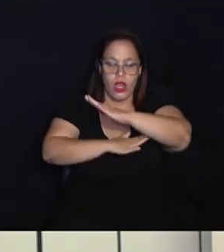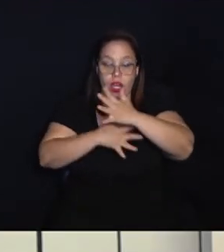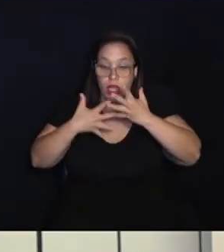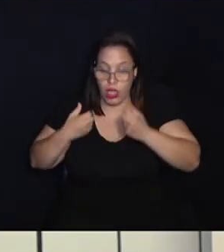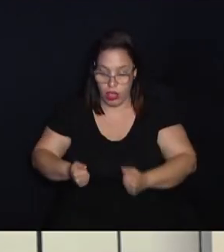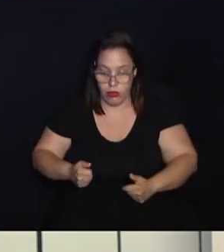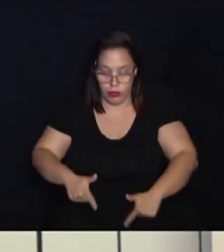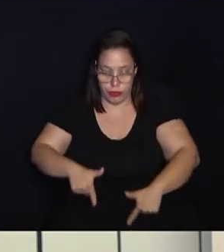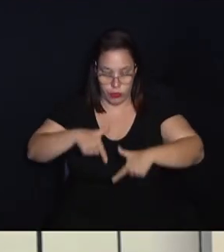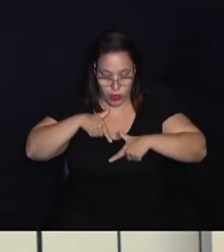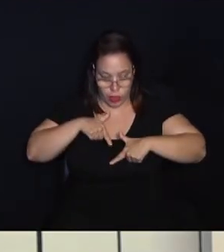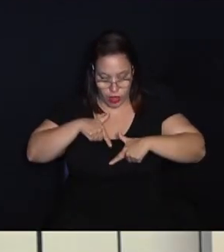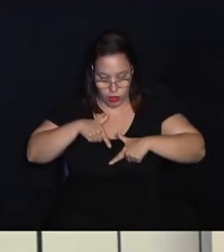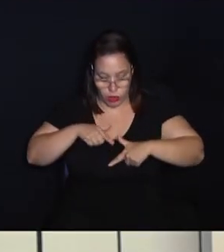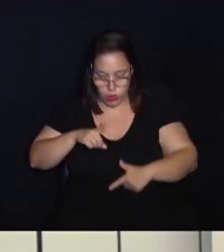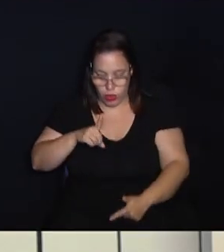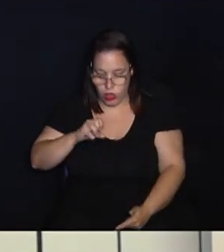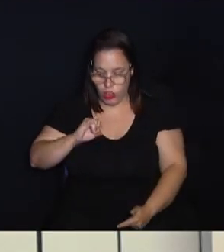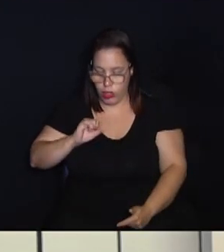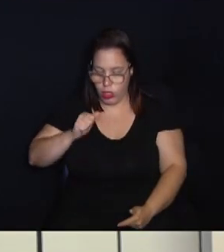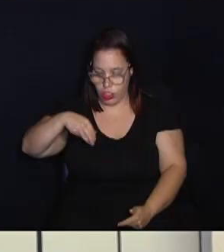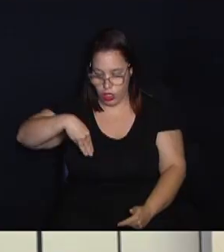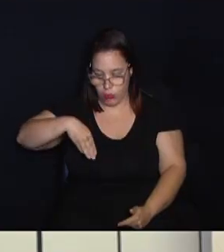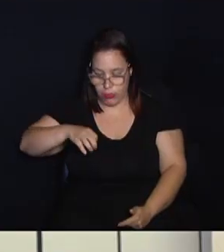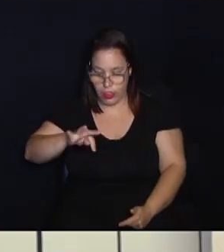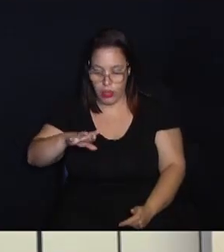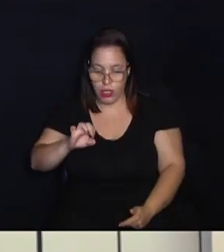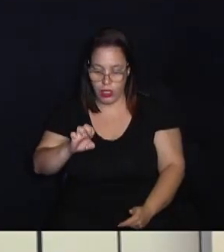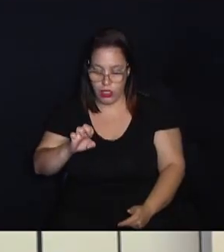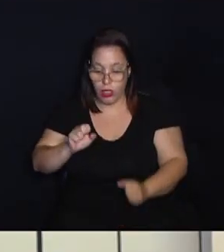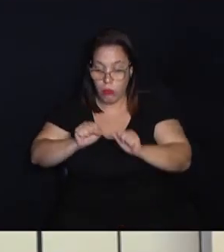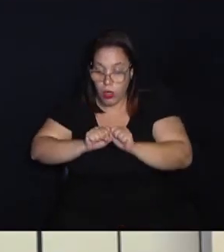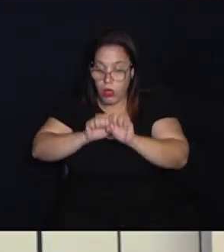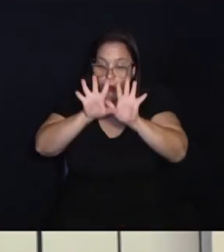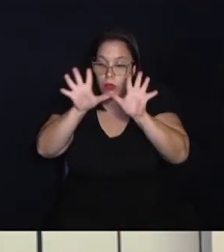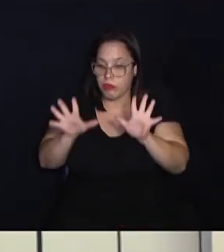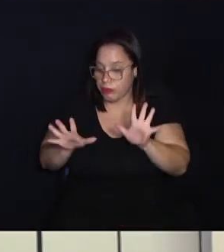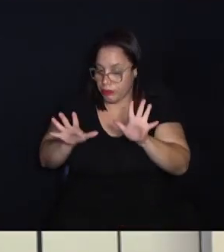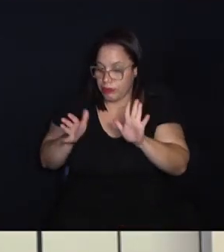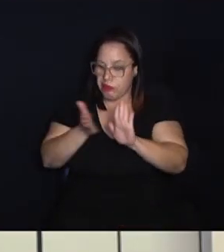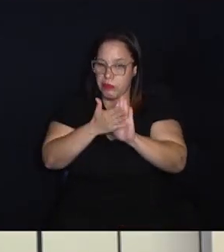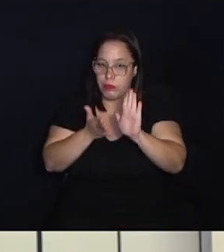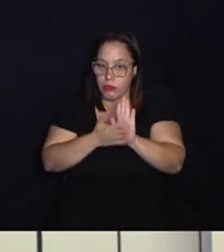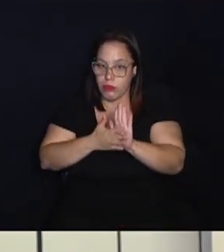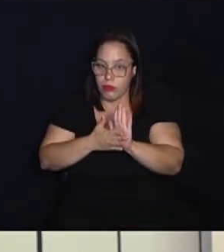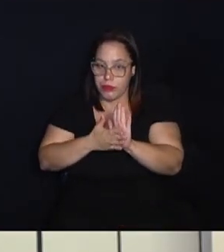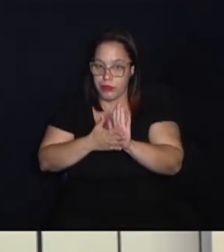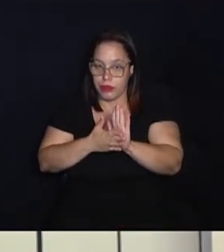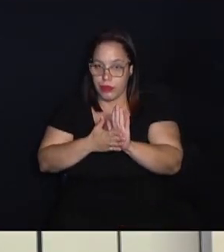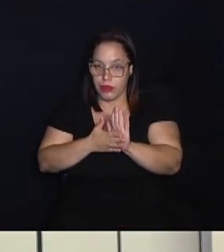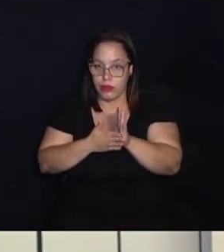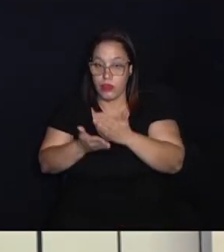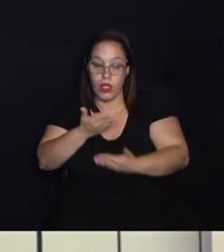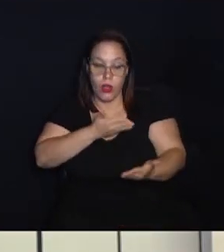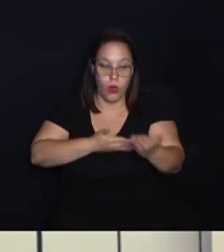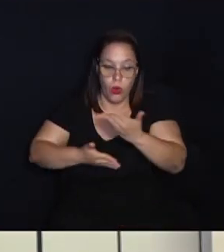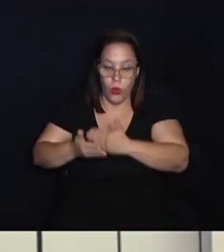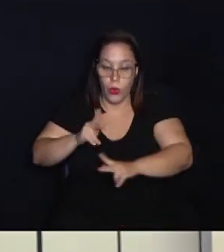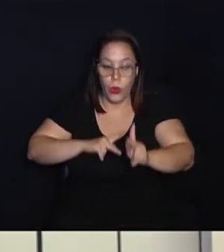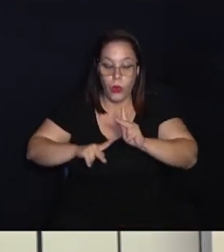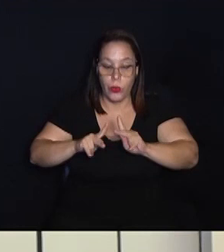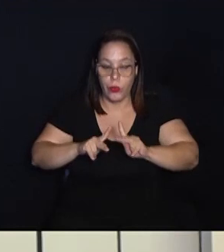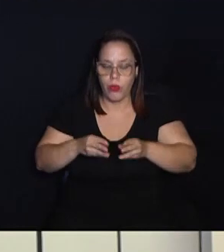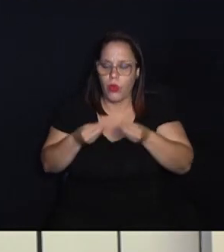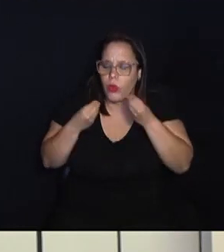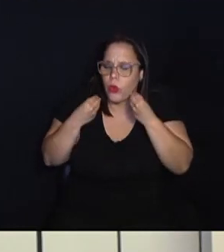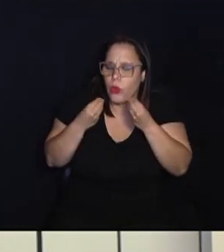selo Diamante como um dos órgãos públicos que dá mais transparência nas ações para com a população.